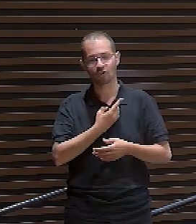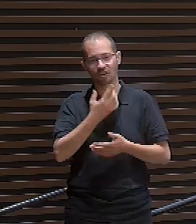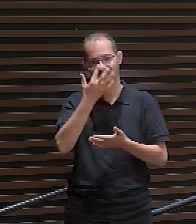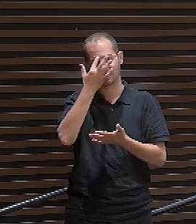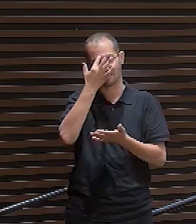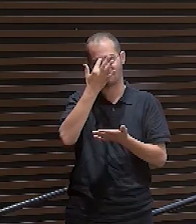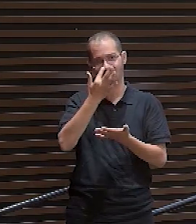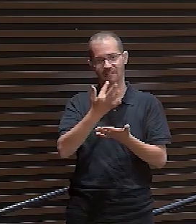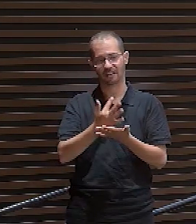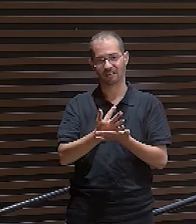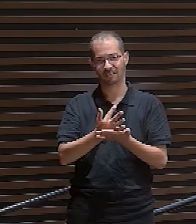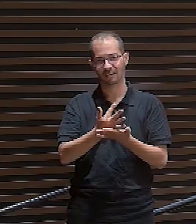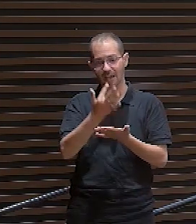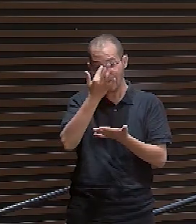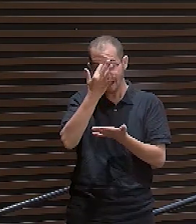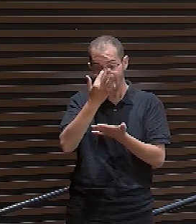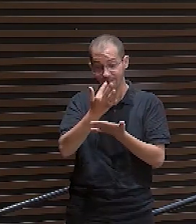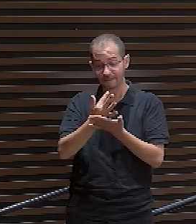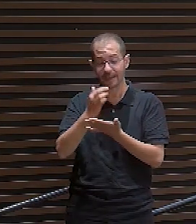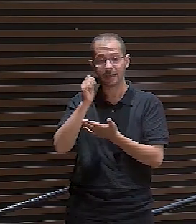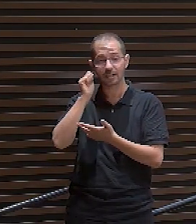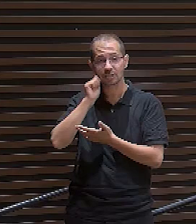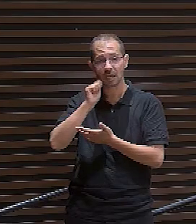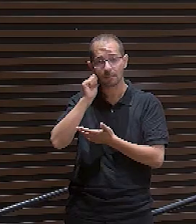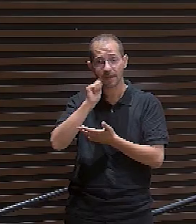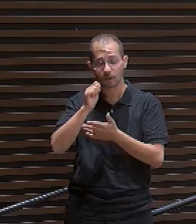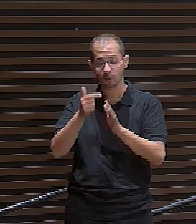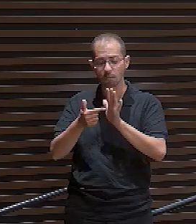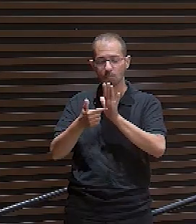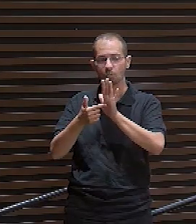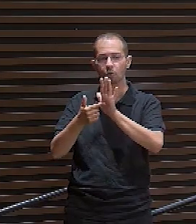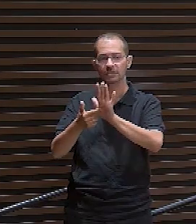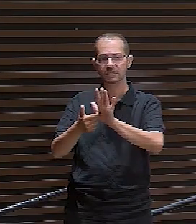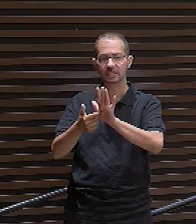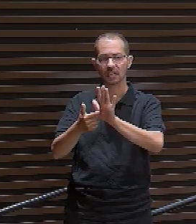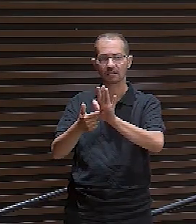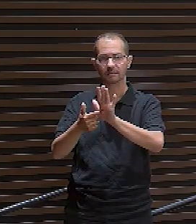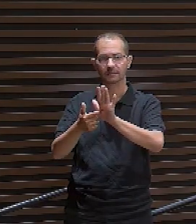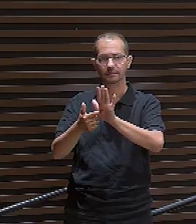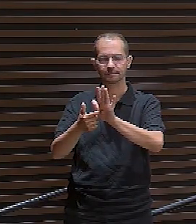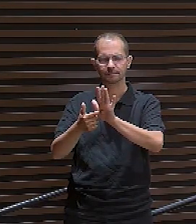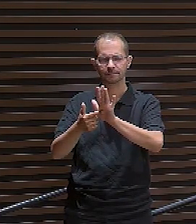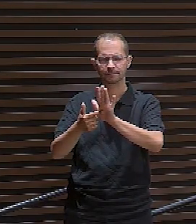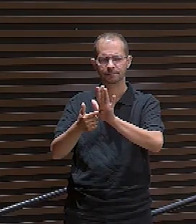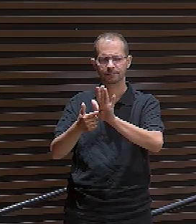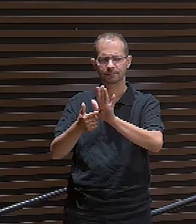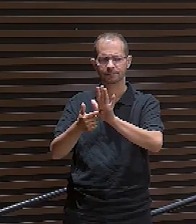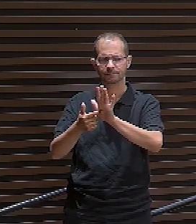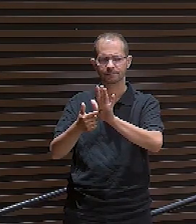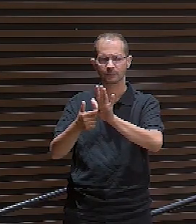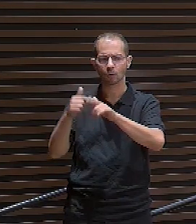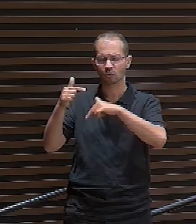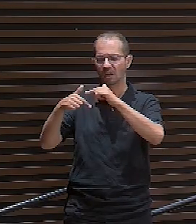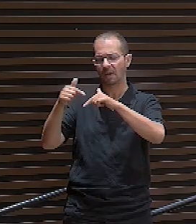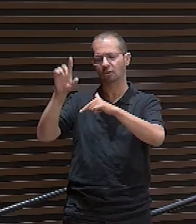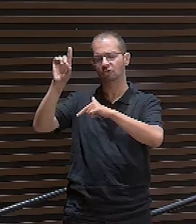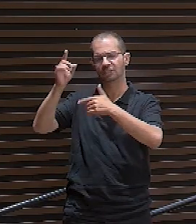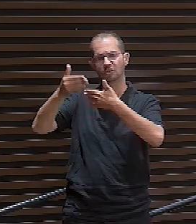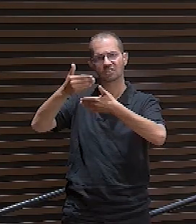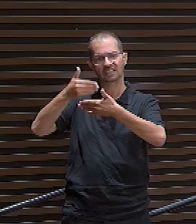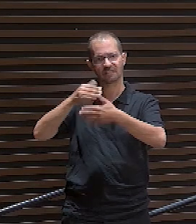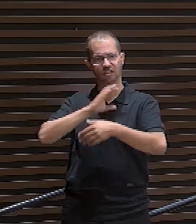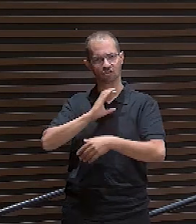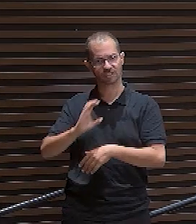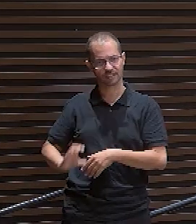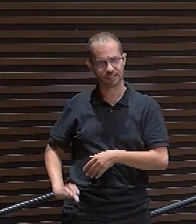de Abel apontava para a provisão de Deus por meio de Cristo, assim como a nossa adoração deve